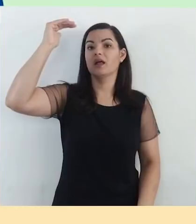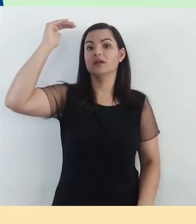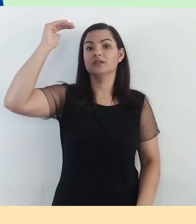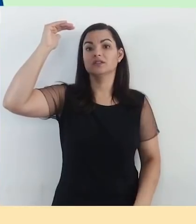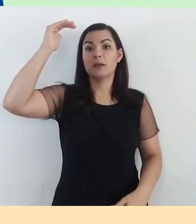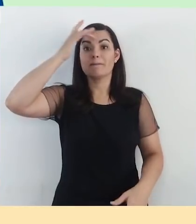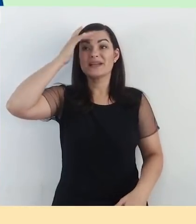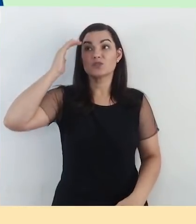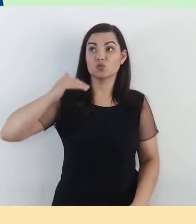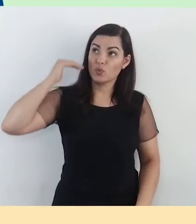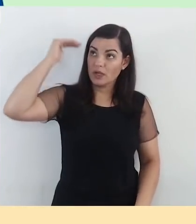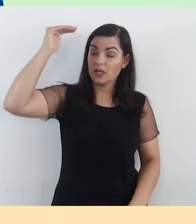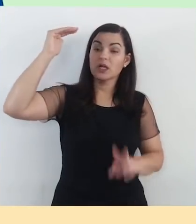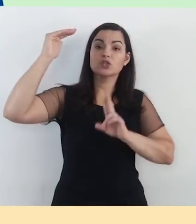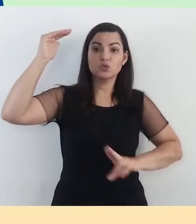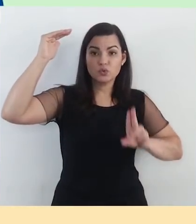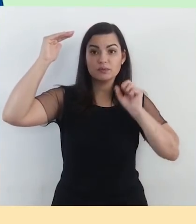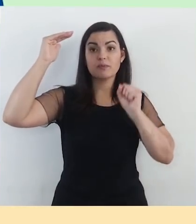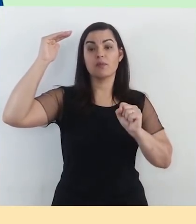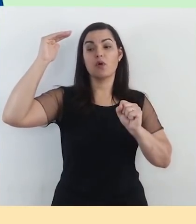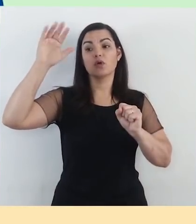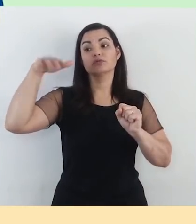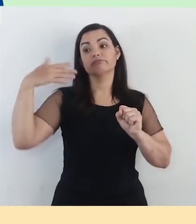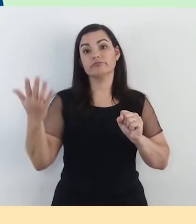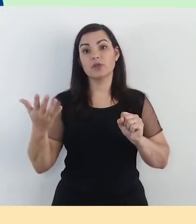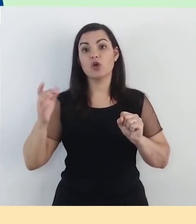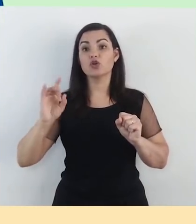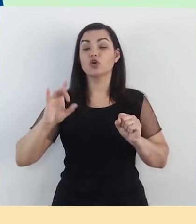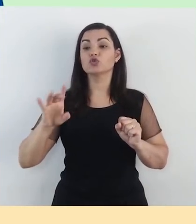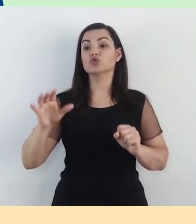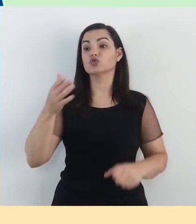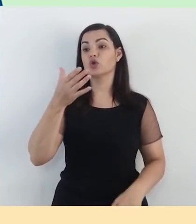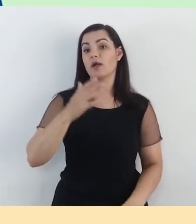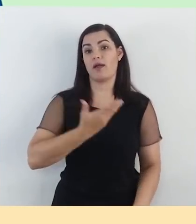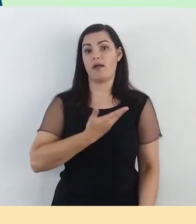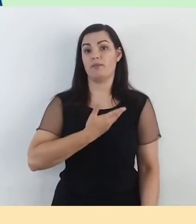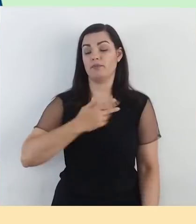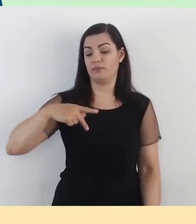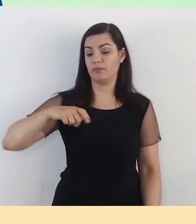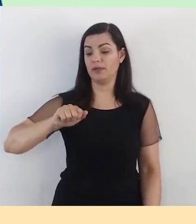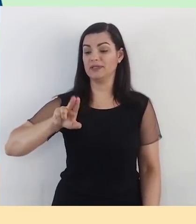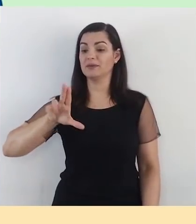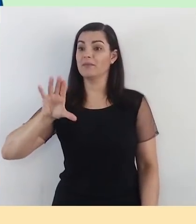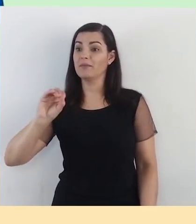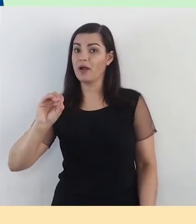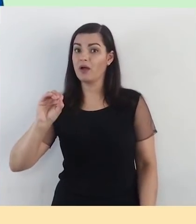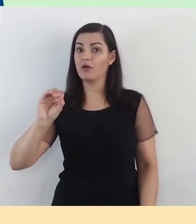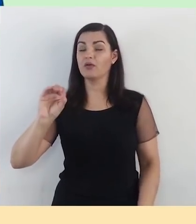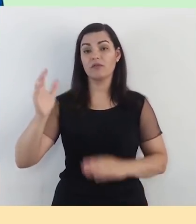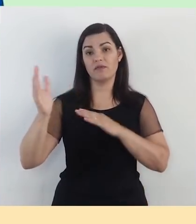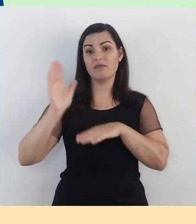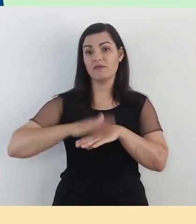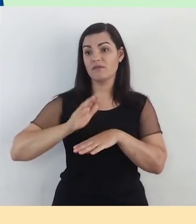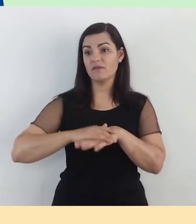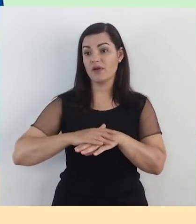gente grande. Só os óculos do Paulo é que fazem a gente enxergar melhor. Não, mas ele não quer emprestar para